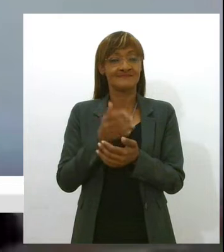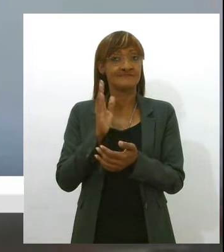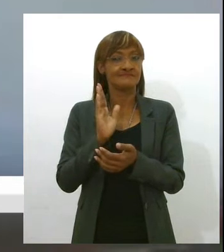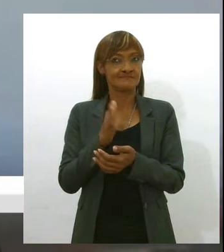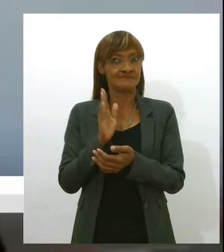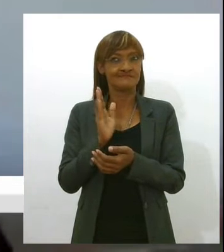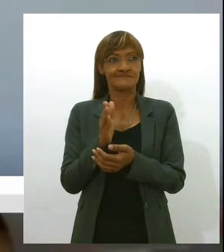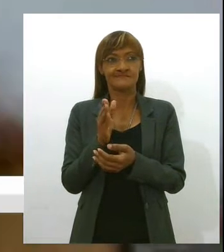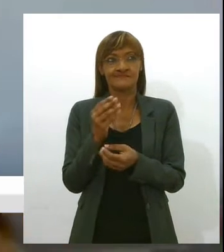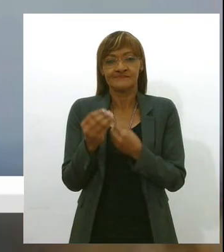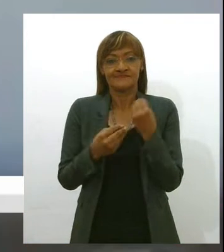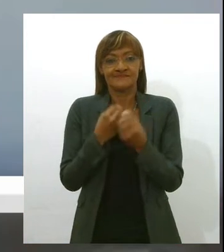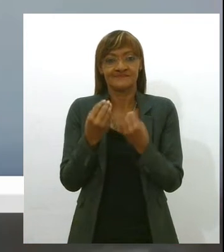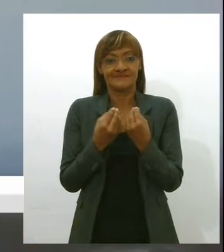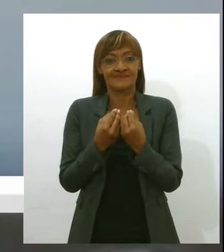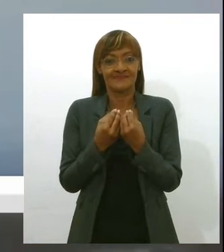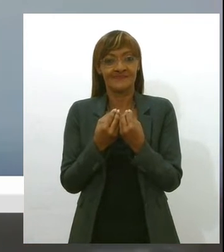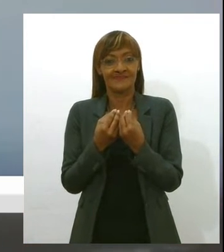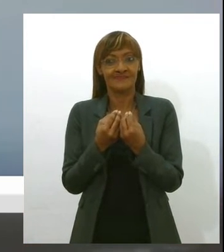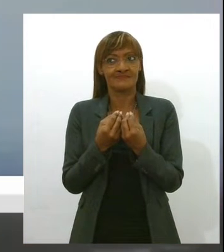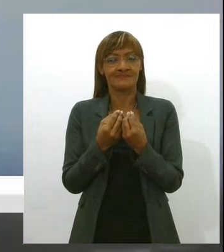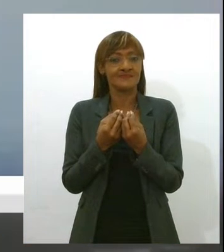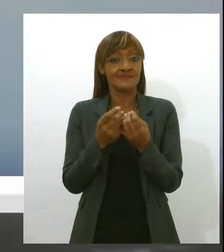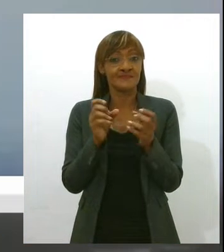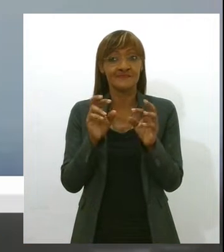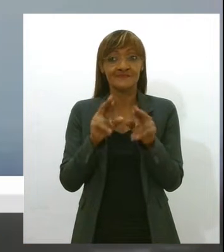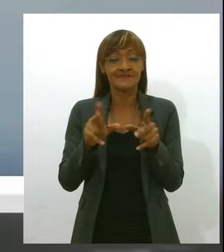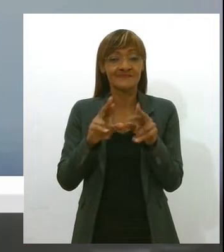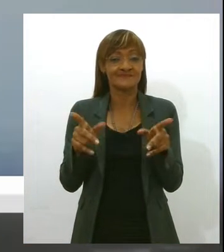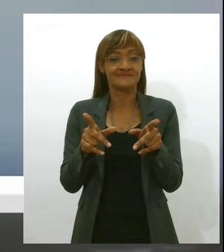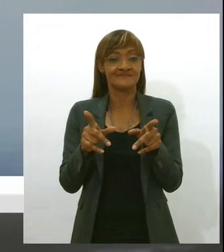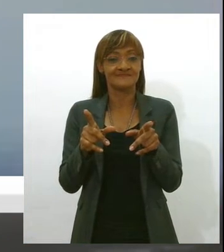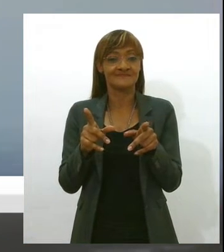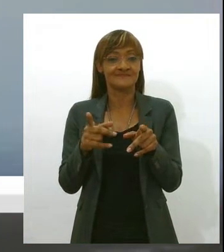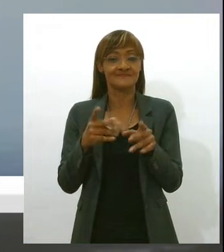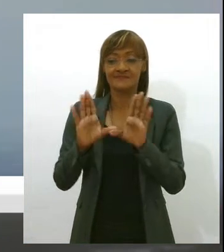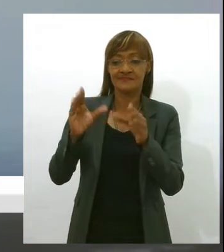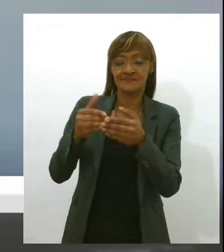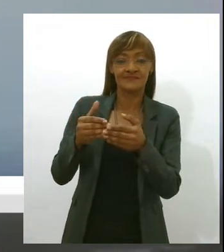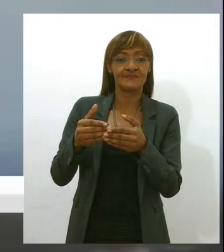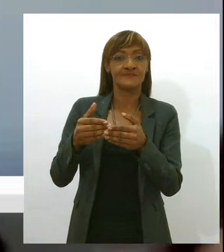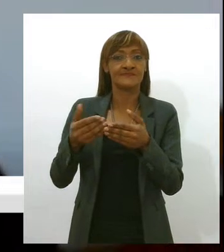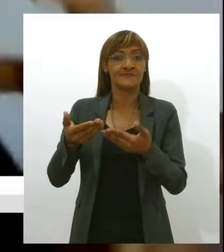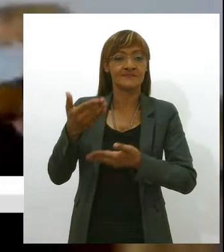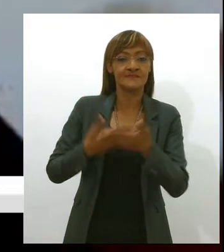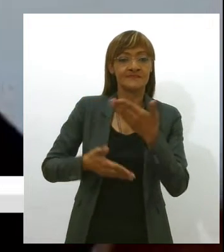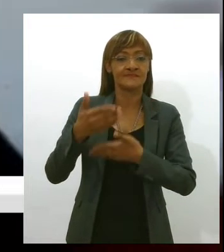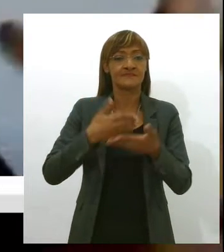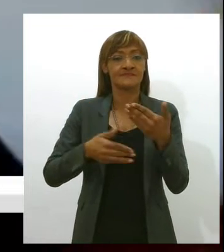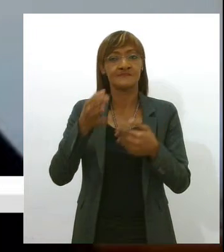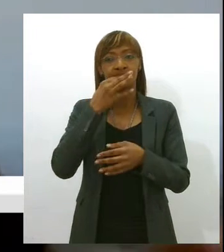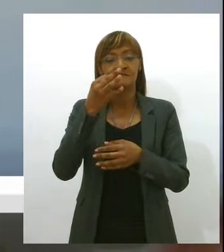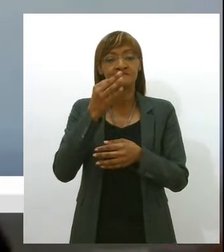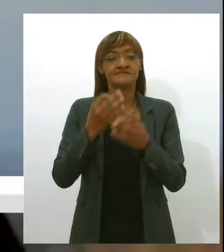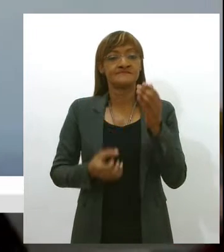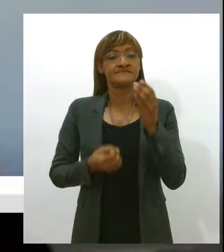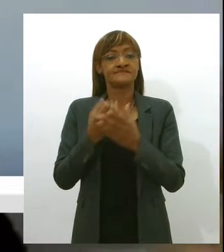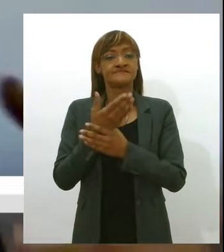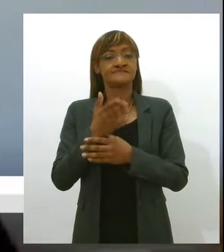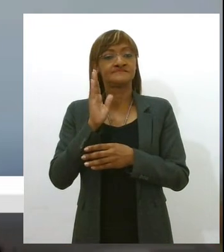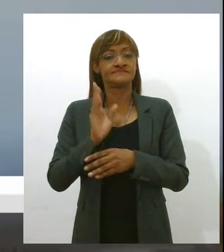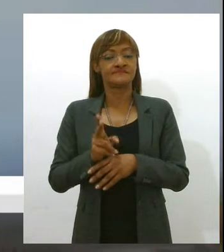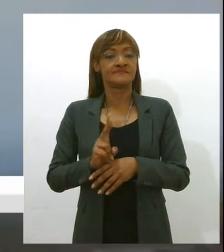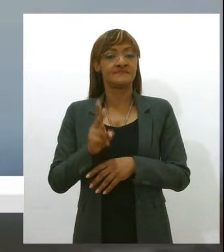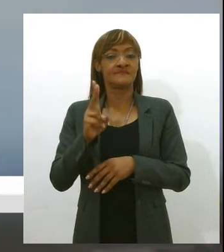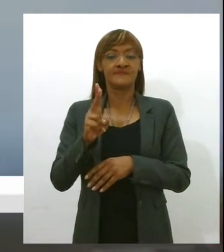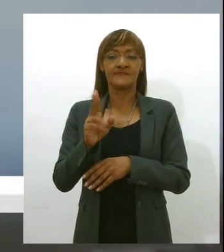as caramiolas, assim, e a gente se ajuda muito no grupo nisso, o livro surgiu disso, dessas ajudas que a gente dá um para o outro